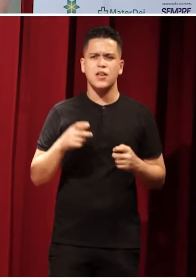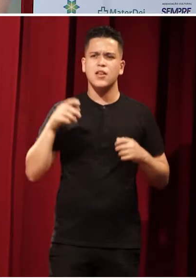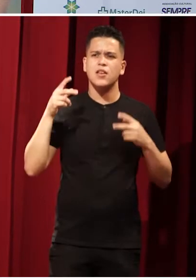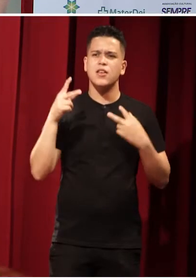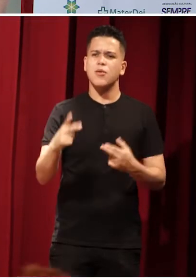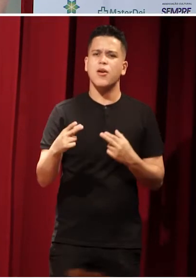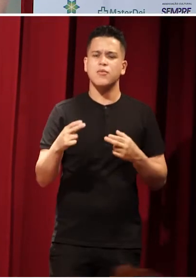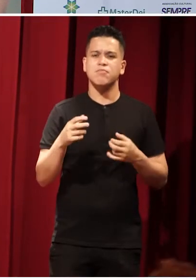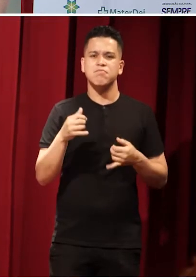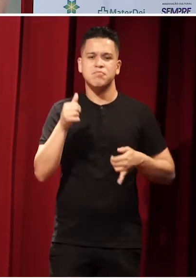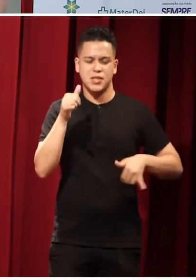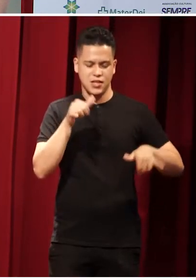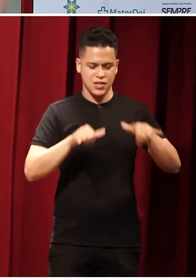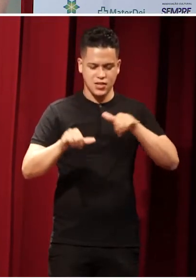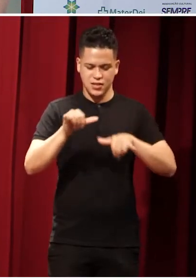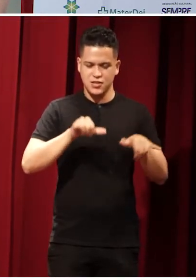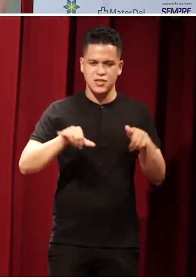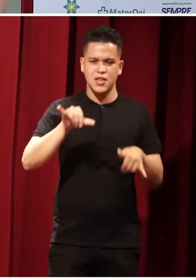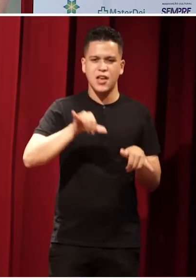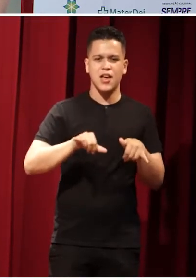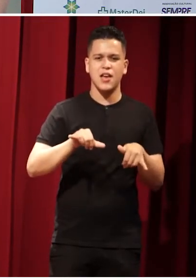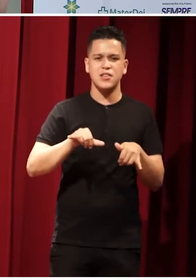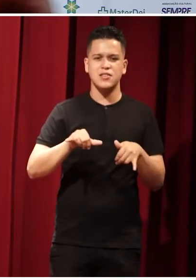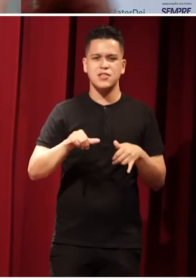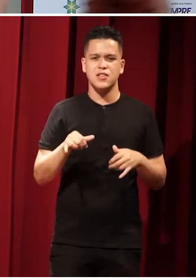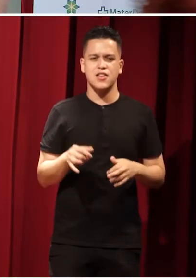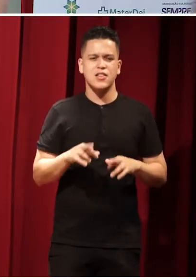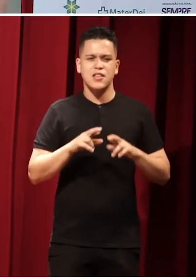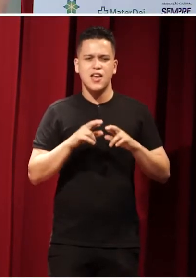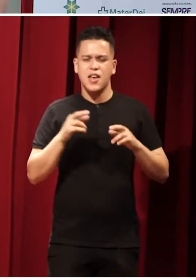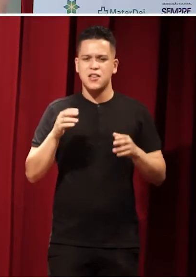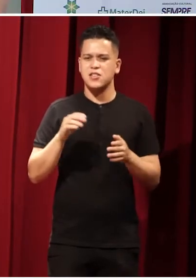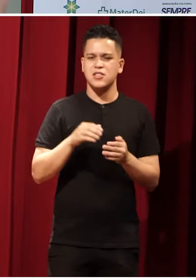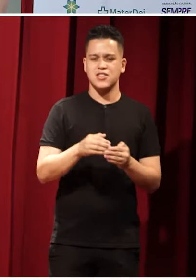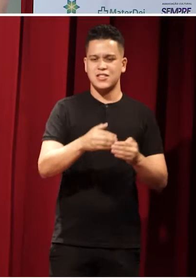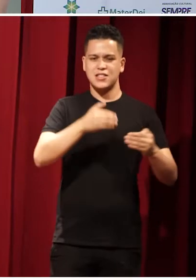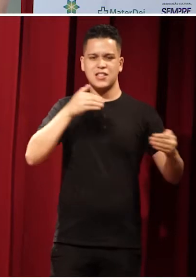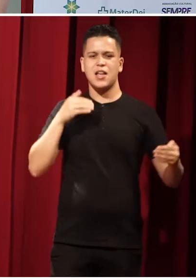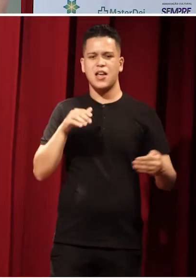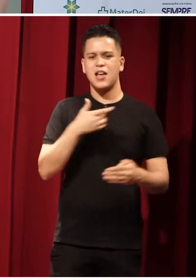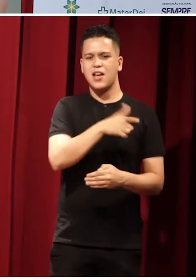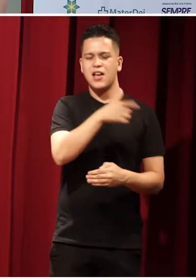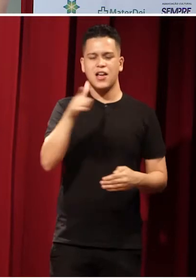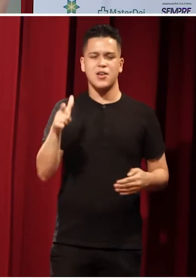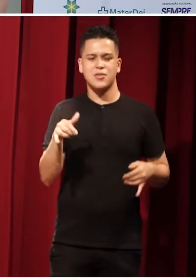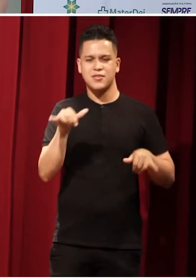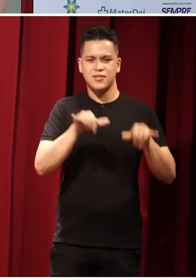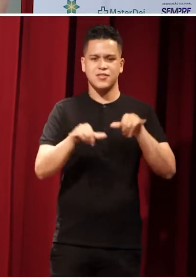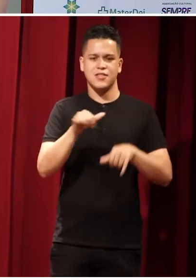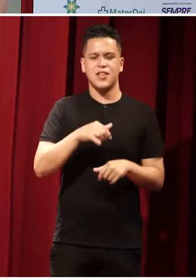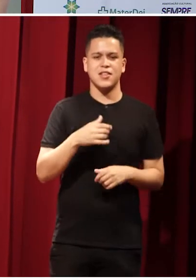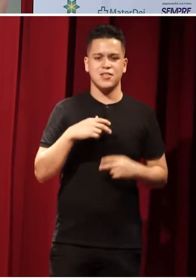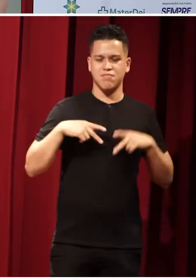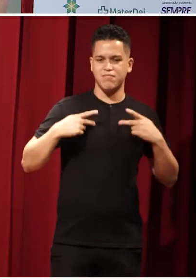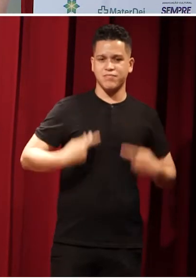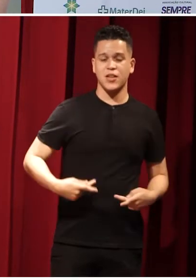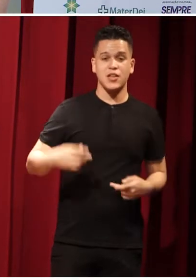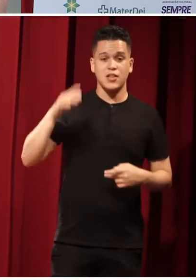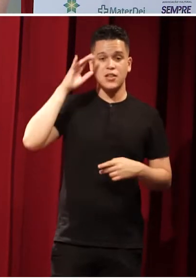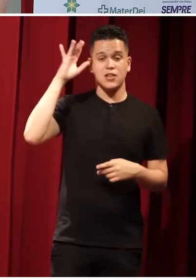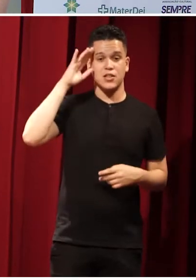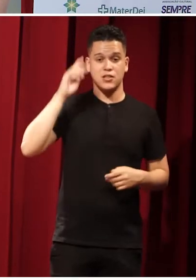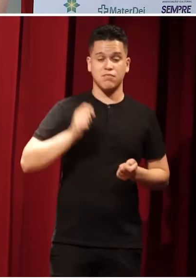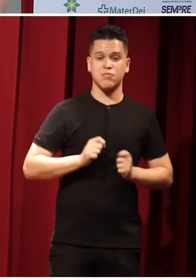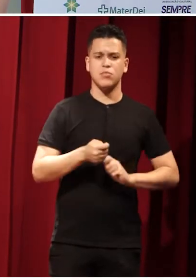a economia como uma ciência que é independente das demais ciências do homem e da sociedade,